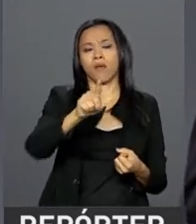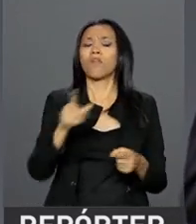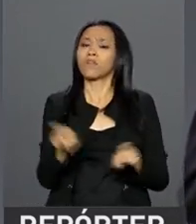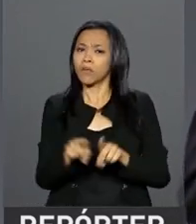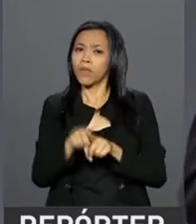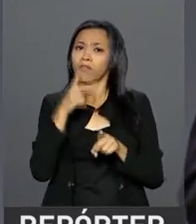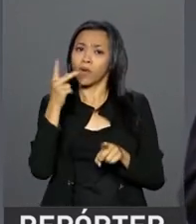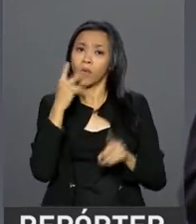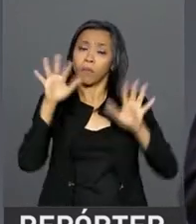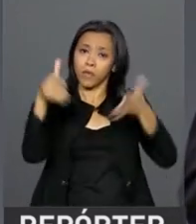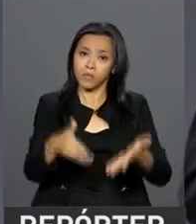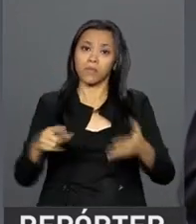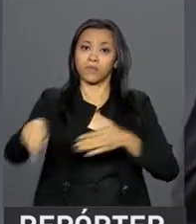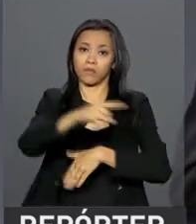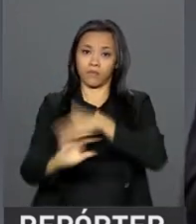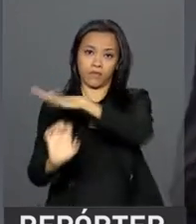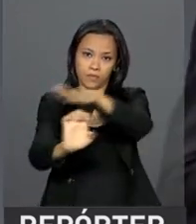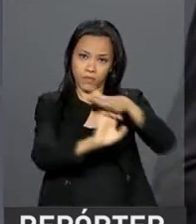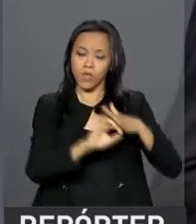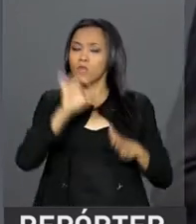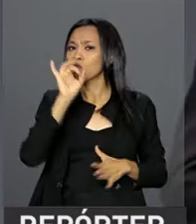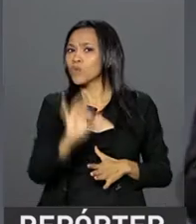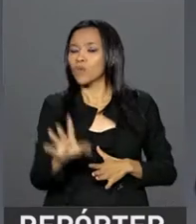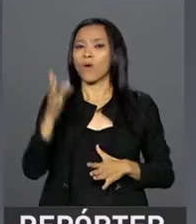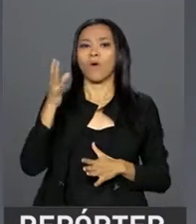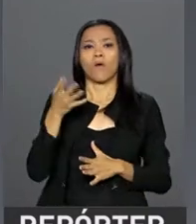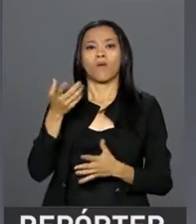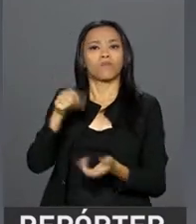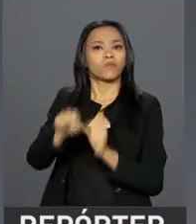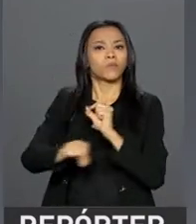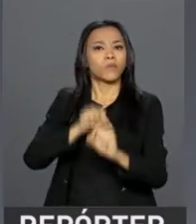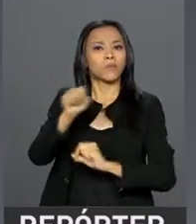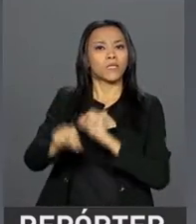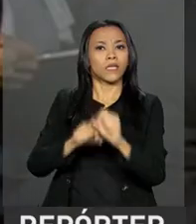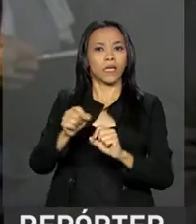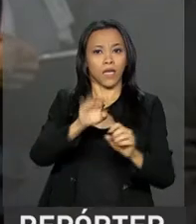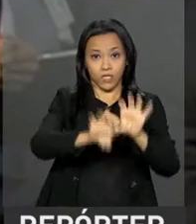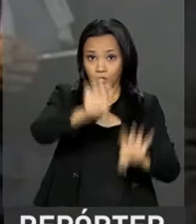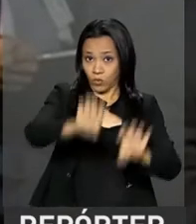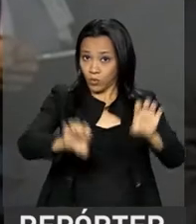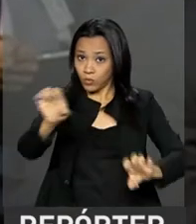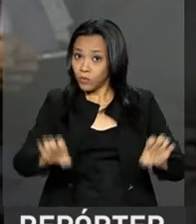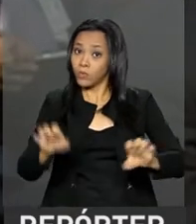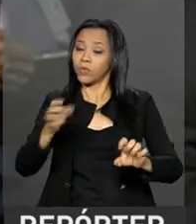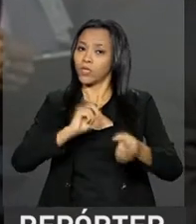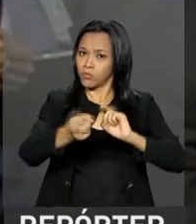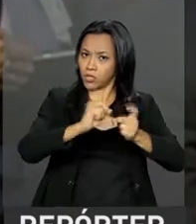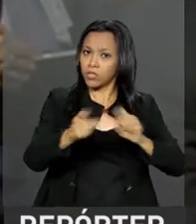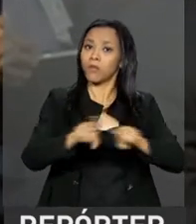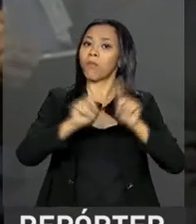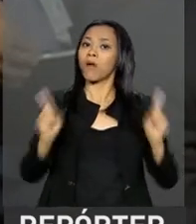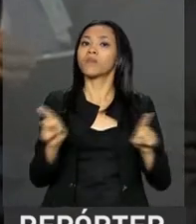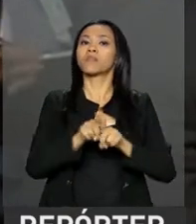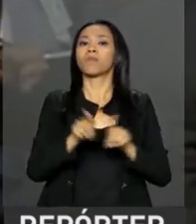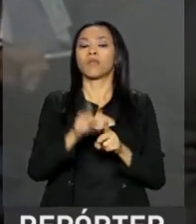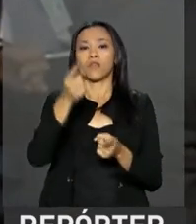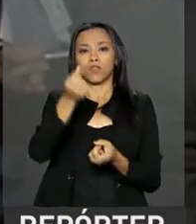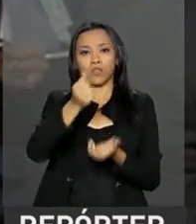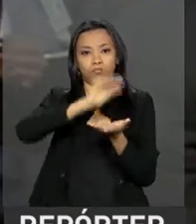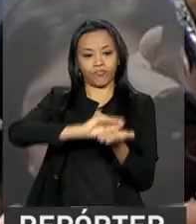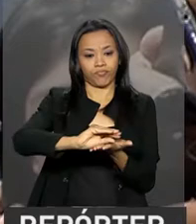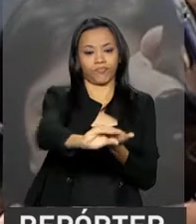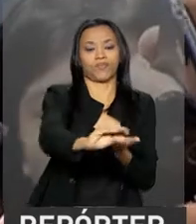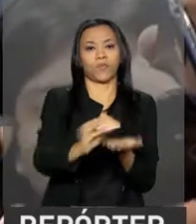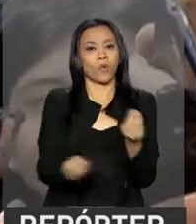iniciativa privada não só na aquisição e administração dos projetos de infraestrutura, mas também no financiamento deles. A